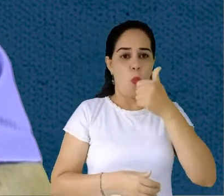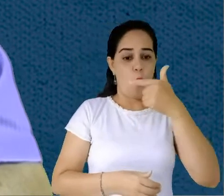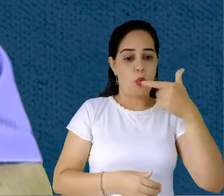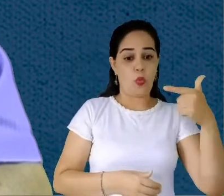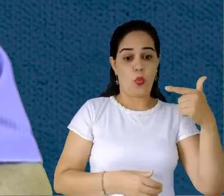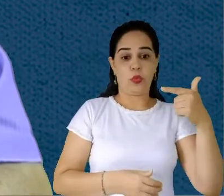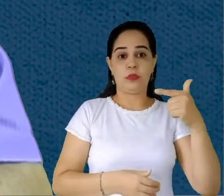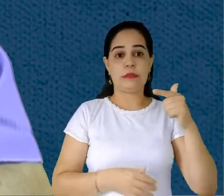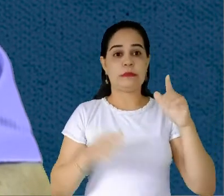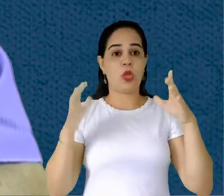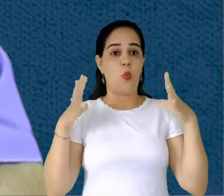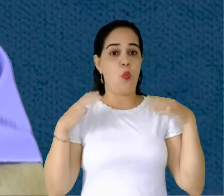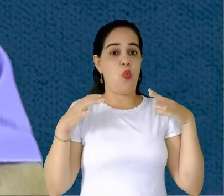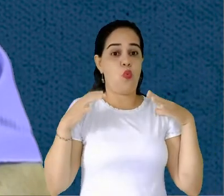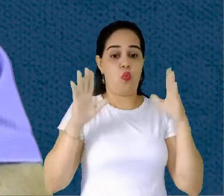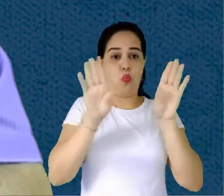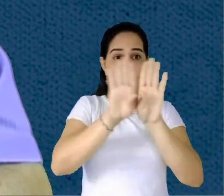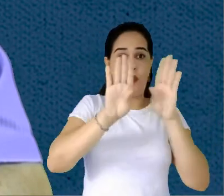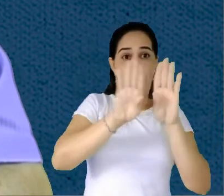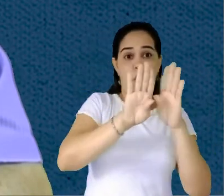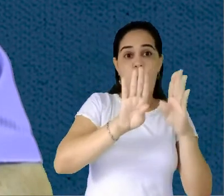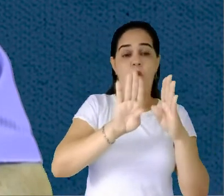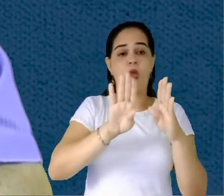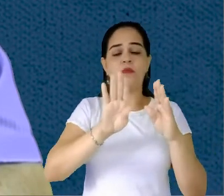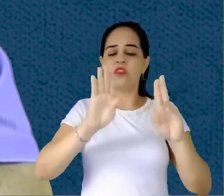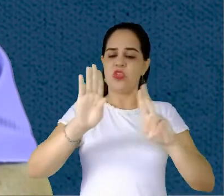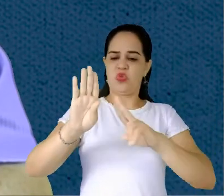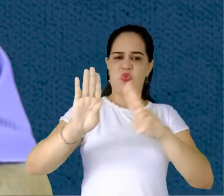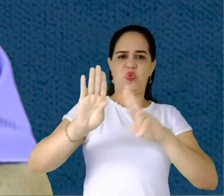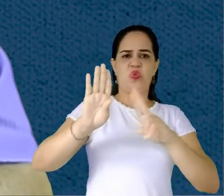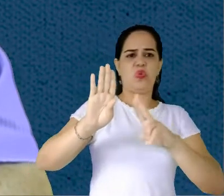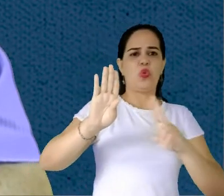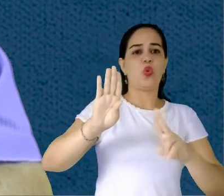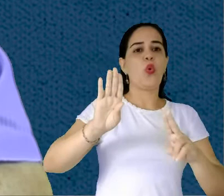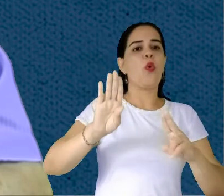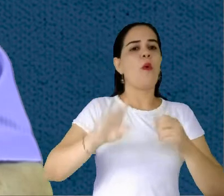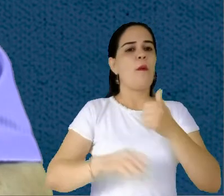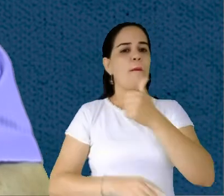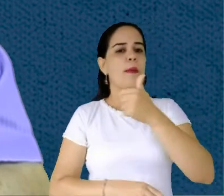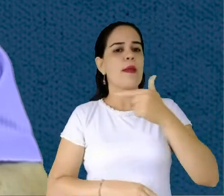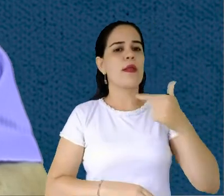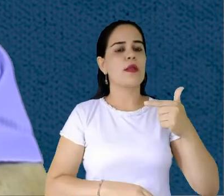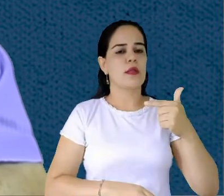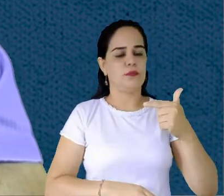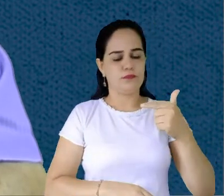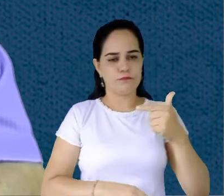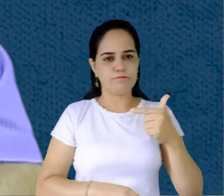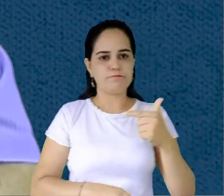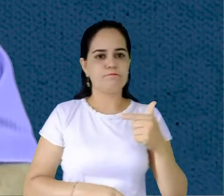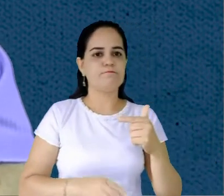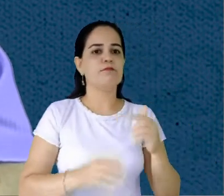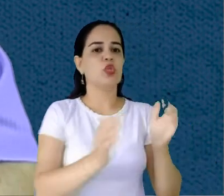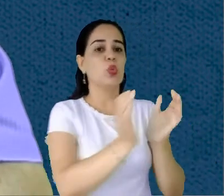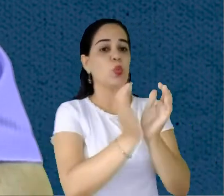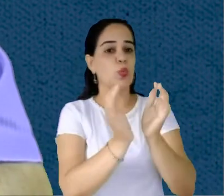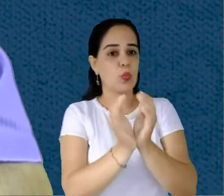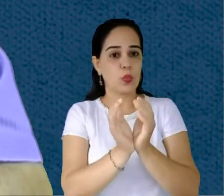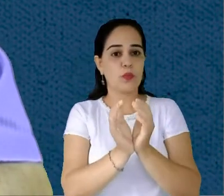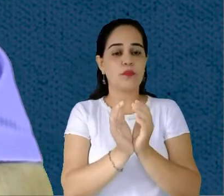12 anjos, e nas portas estavam escritos os nomes das 12 tribos de Israel.